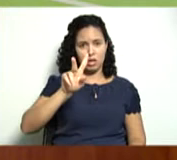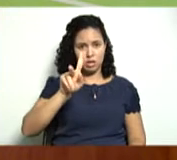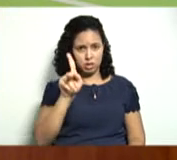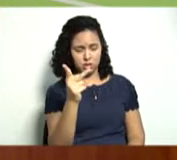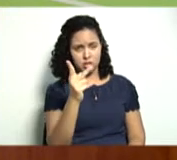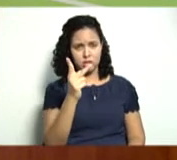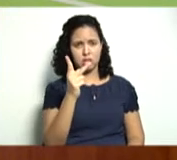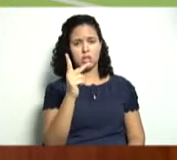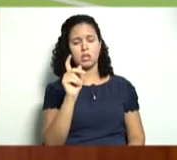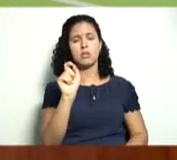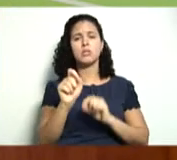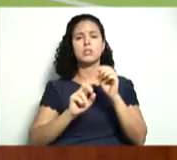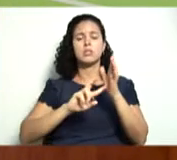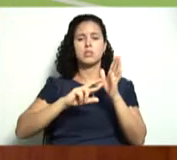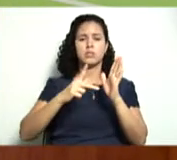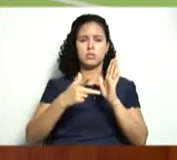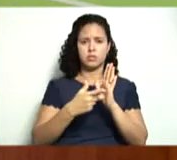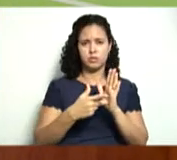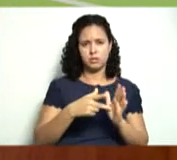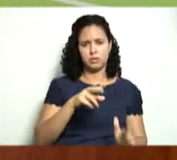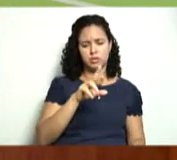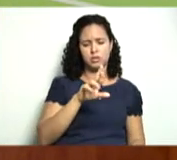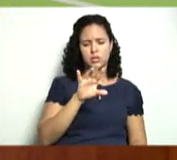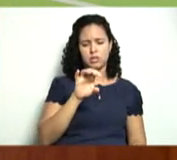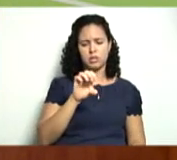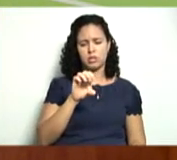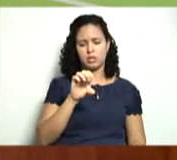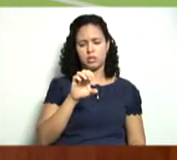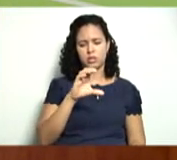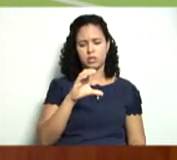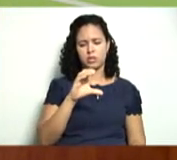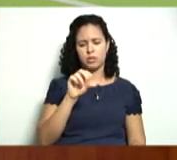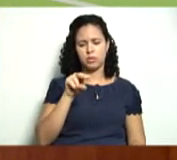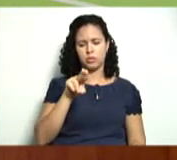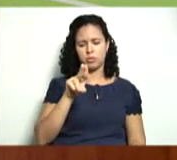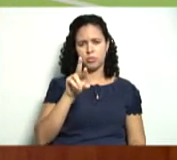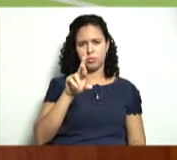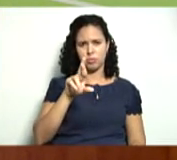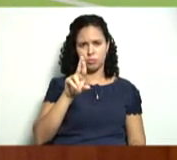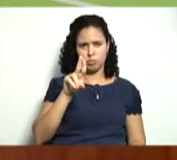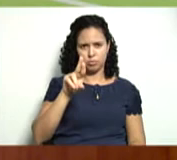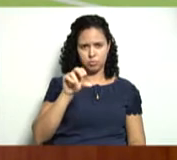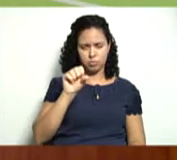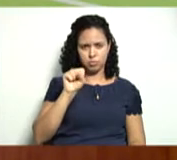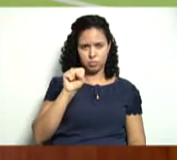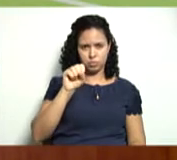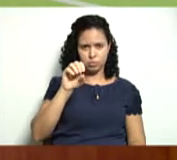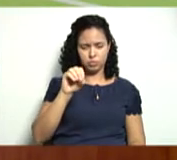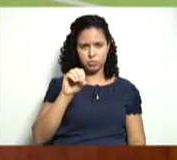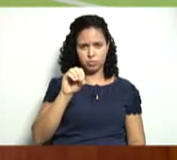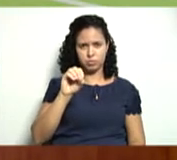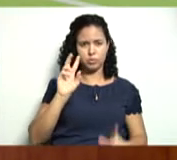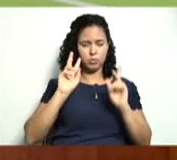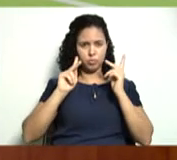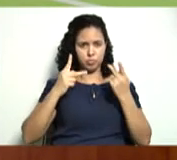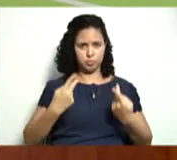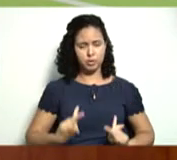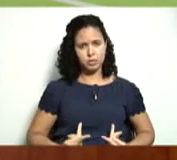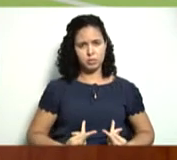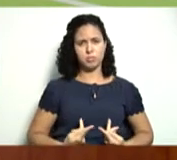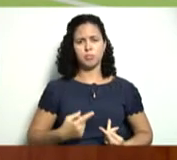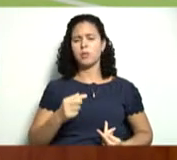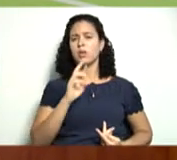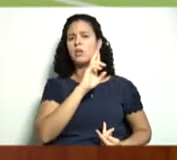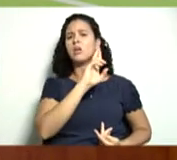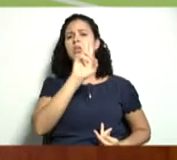é comum que você tenha dentro dos órgãos e ele cuida de tudo que trata do pessoal tal seja das contratações